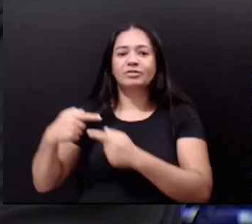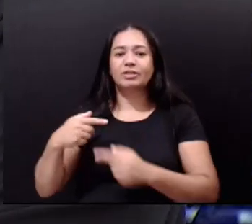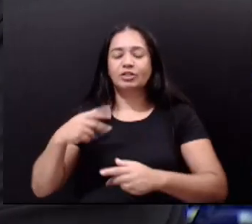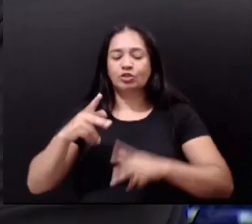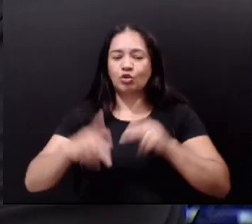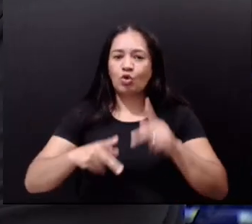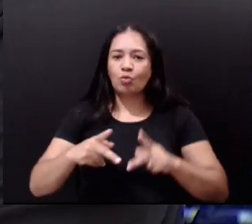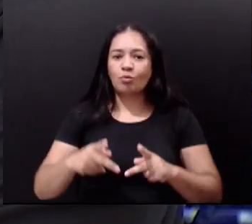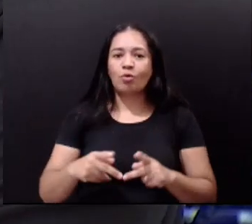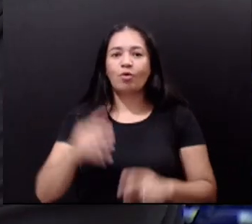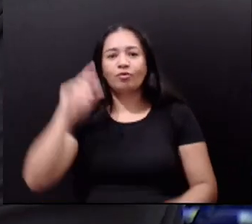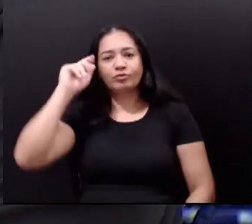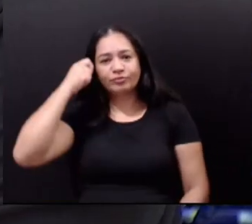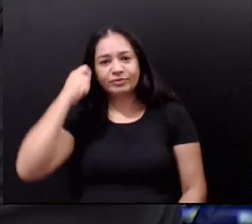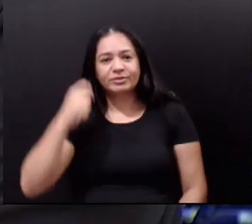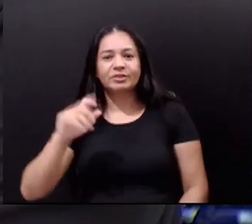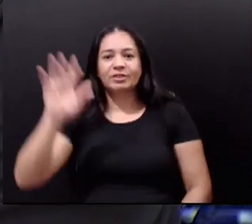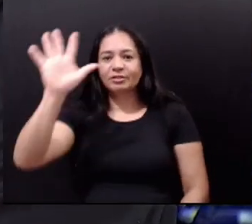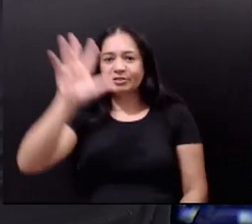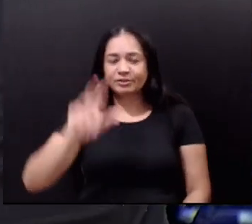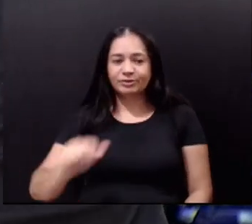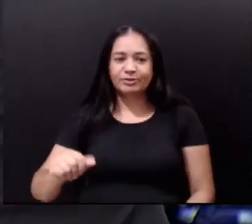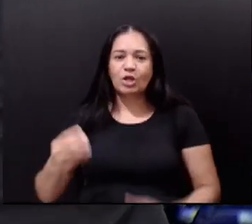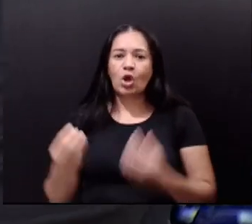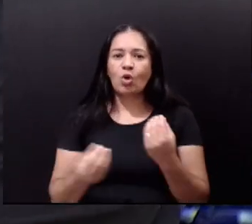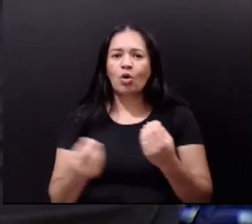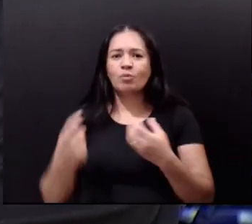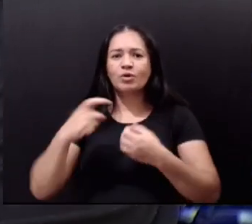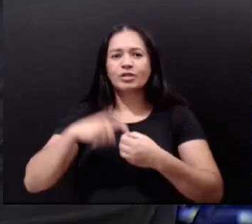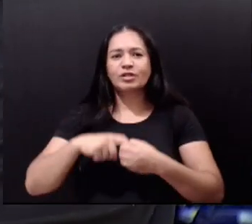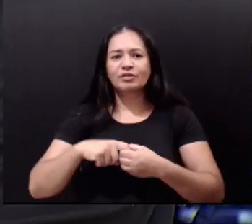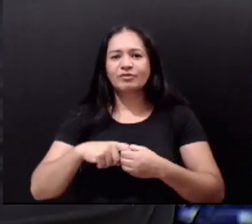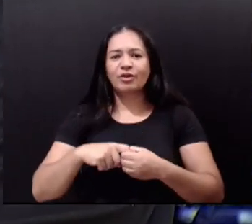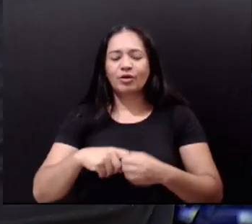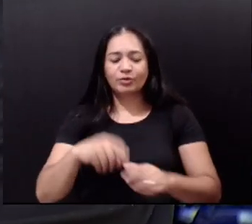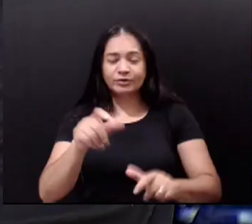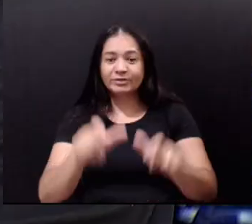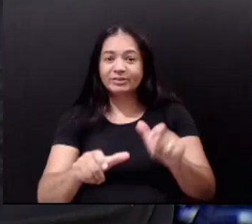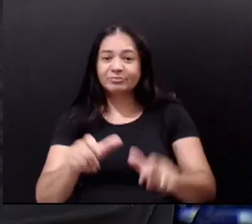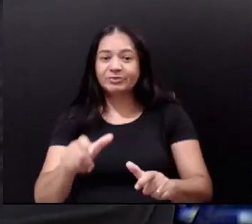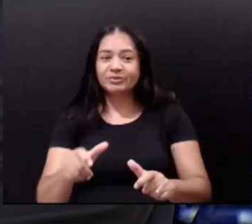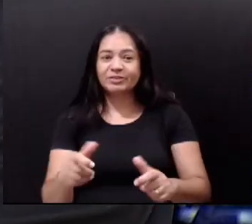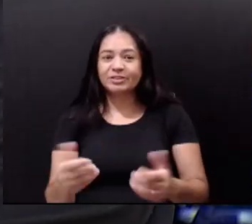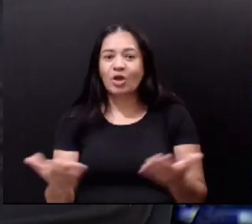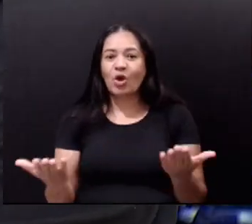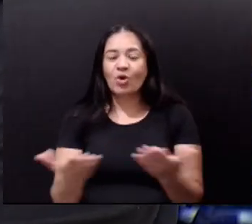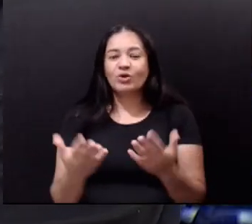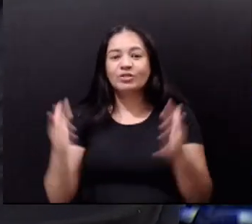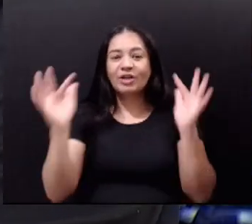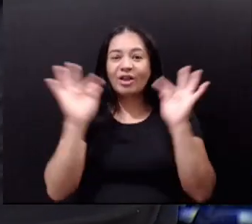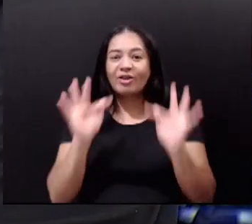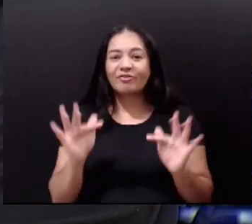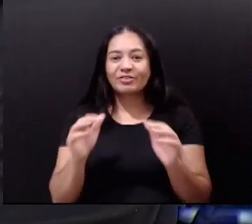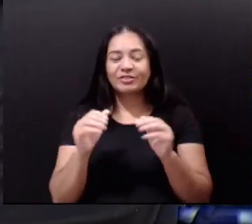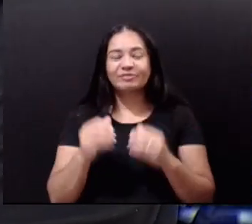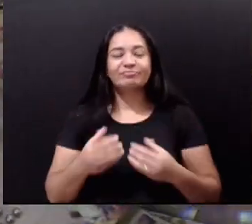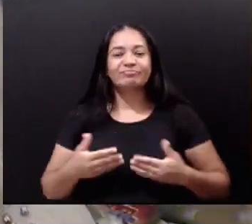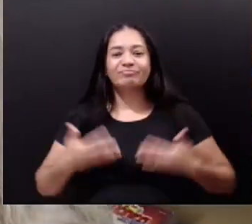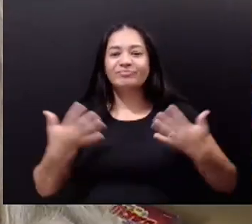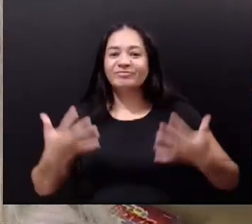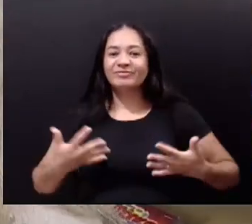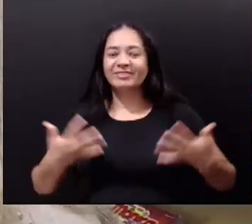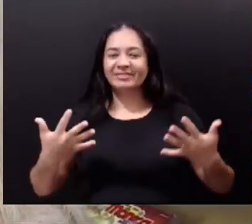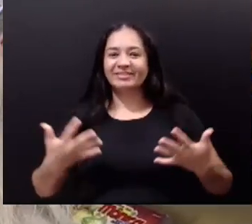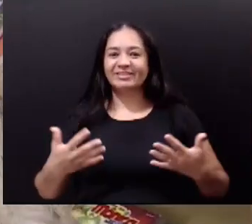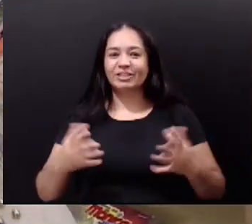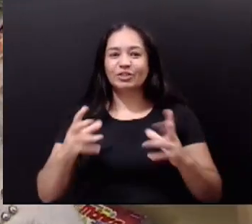africanos. Como é que é resgatar isso nas pessoas? Elas estão aqui tão felizes, entregues, né? Todo mundo tem um cantor dentro de si,